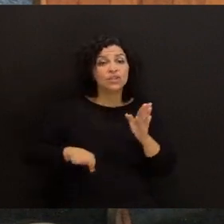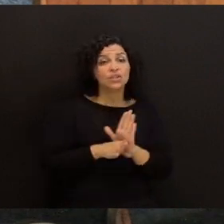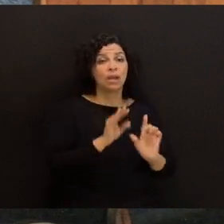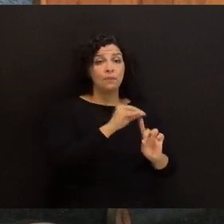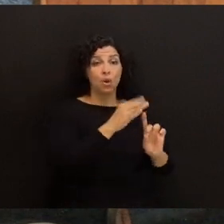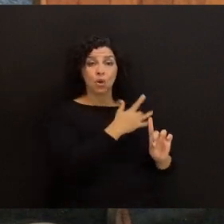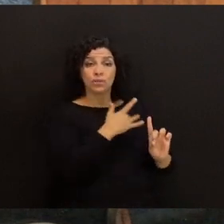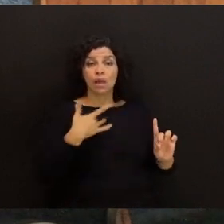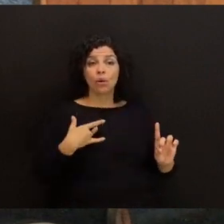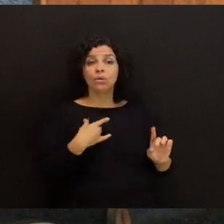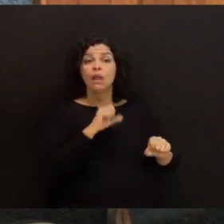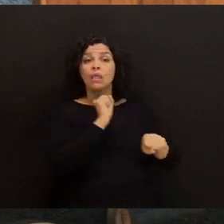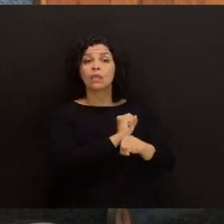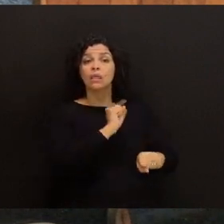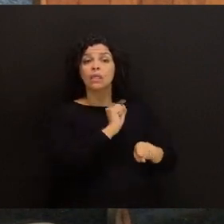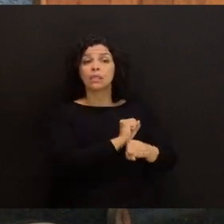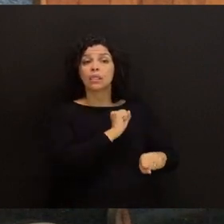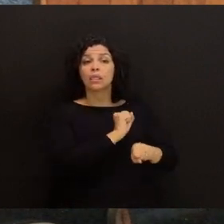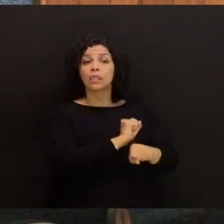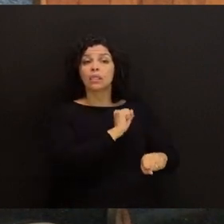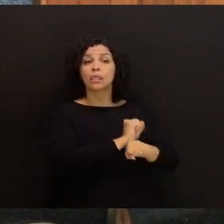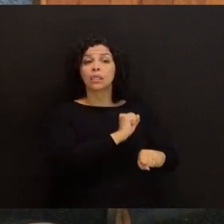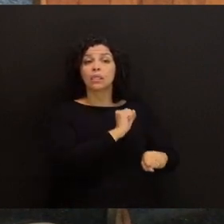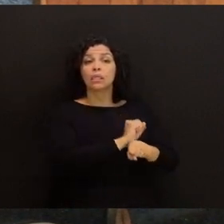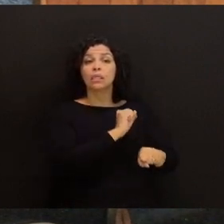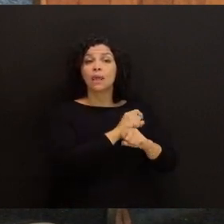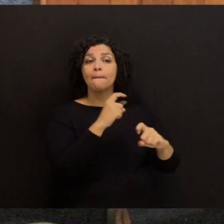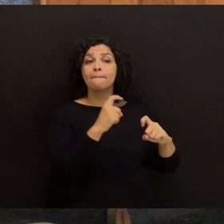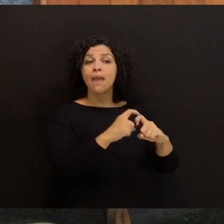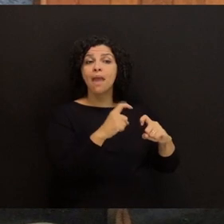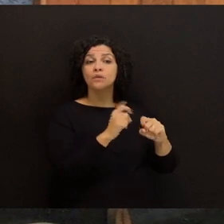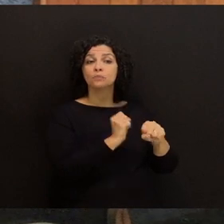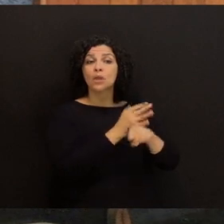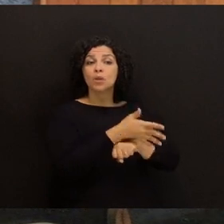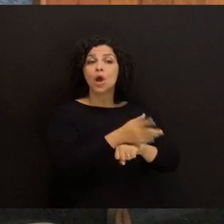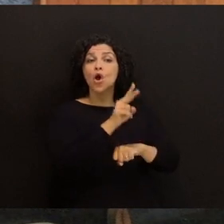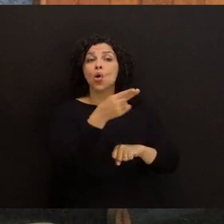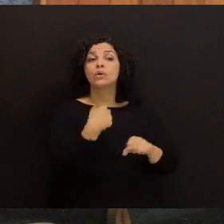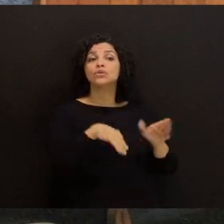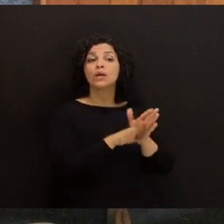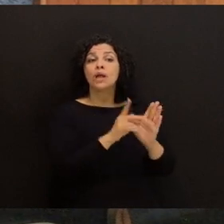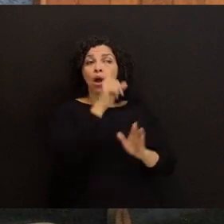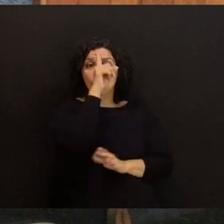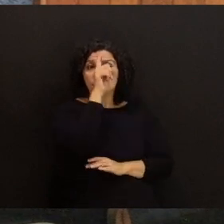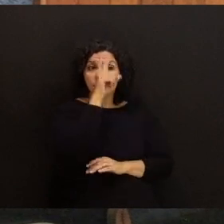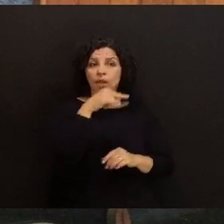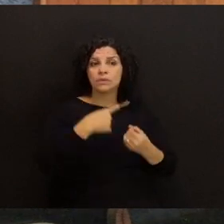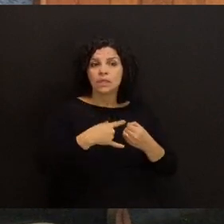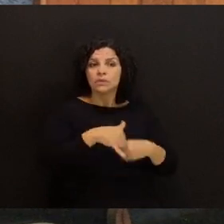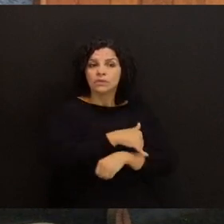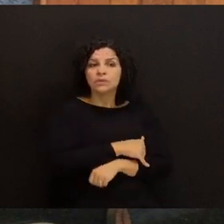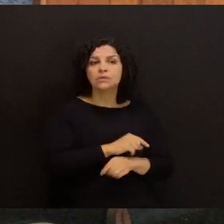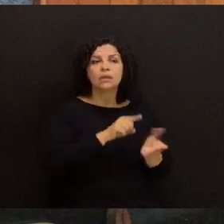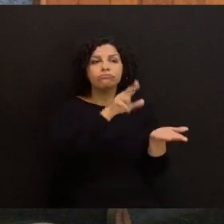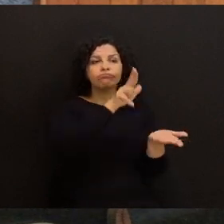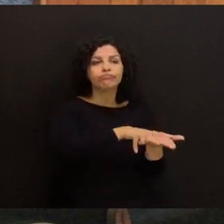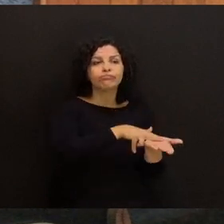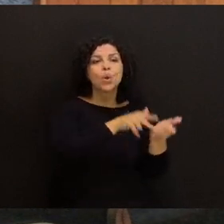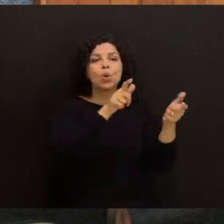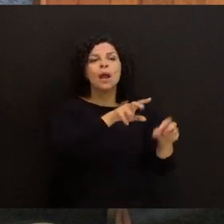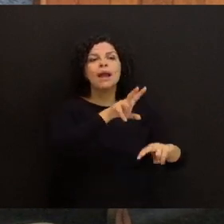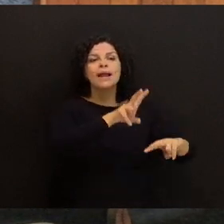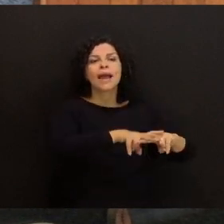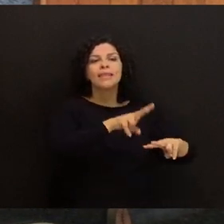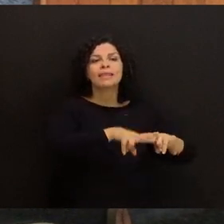e tem que ficar lá esperando uma consulta de madrugada ou chegar no Hospital São José tem que ficar internado numa cadeira